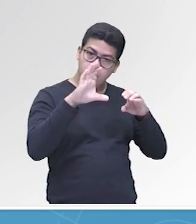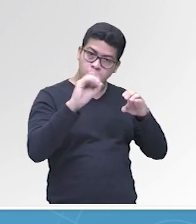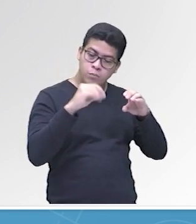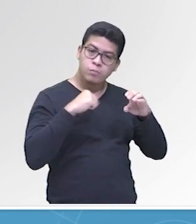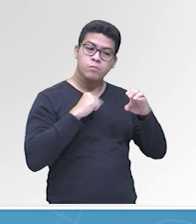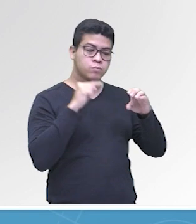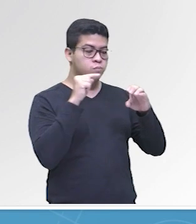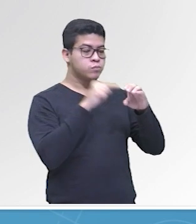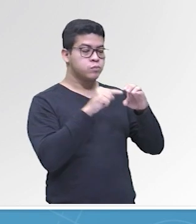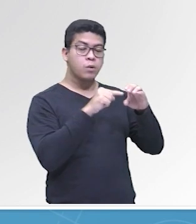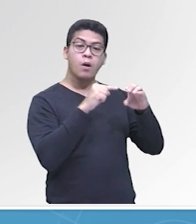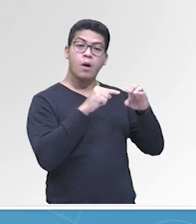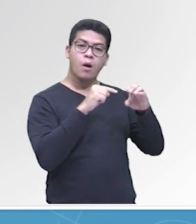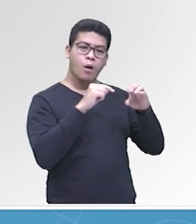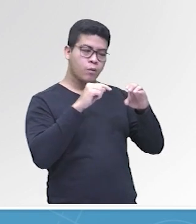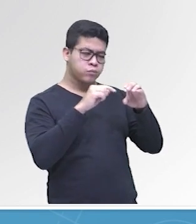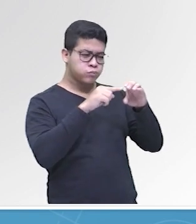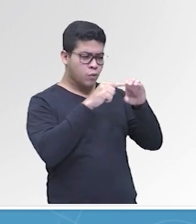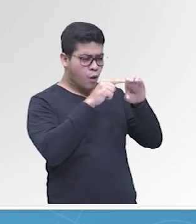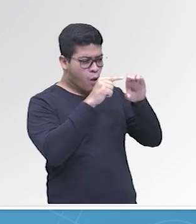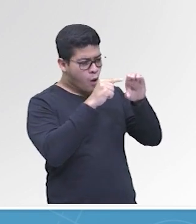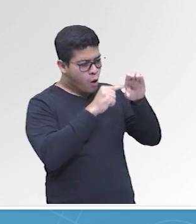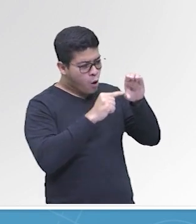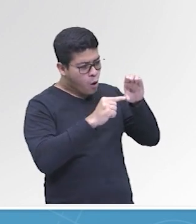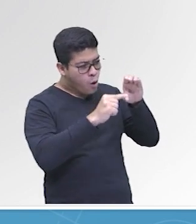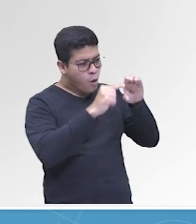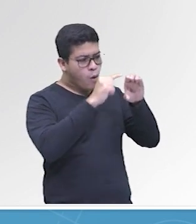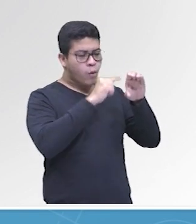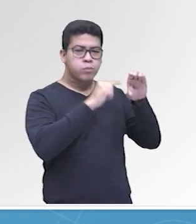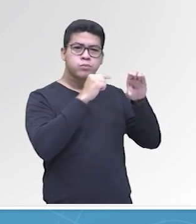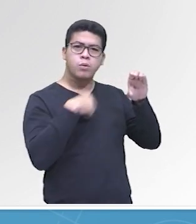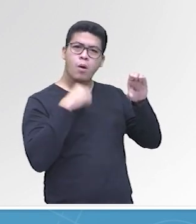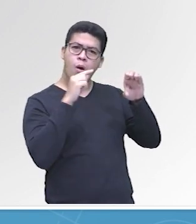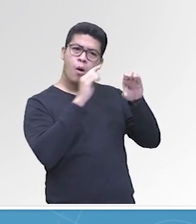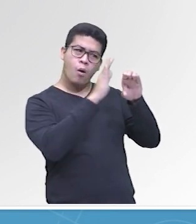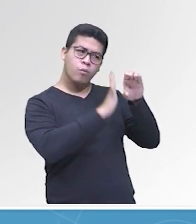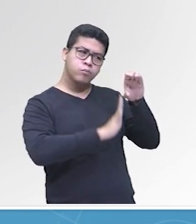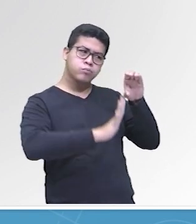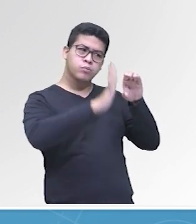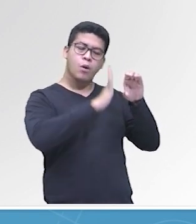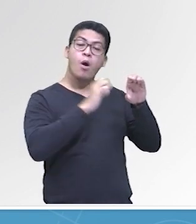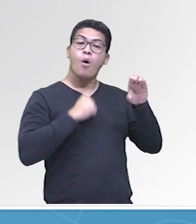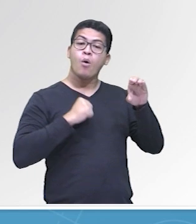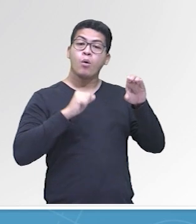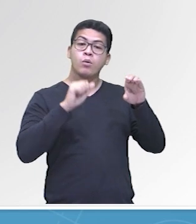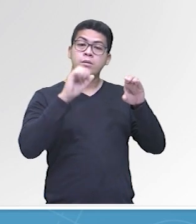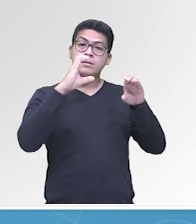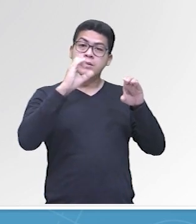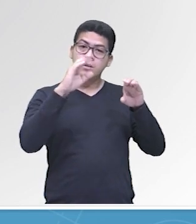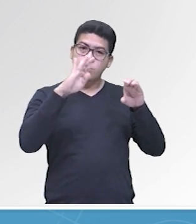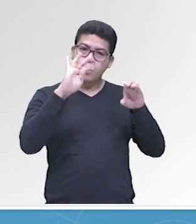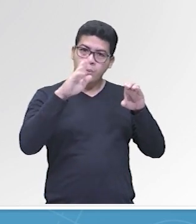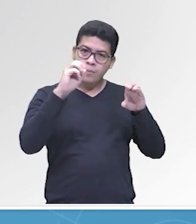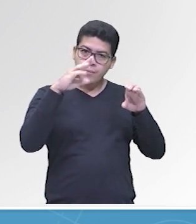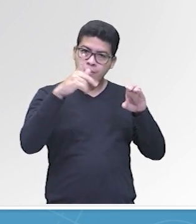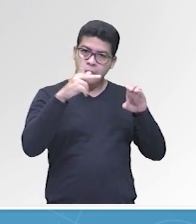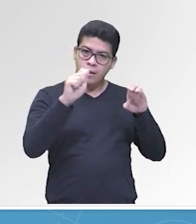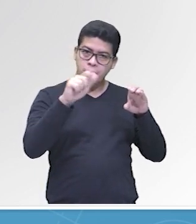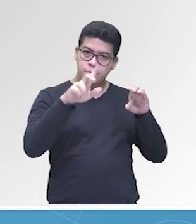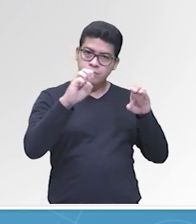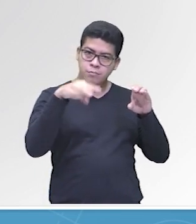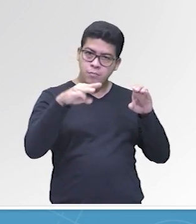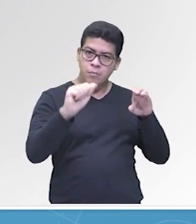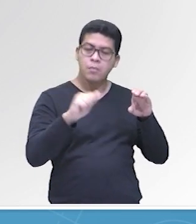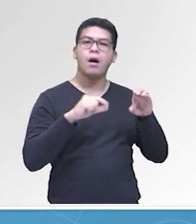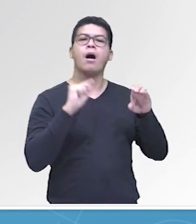e preenchendo esse espaço, né, dentro da célula, você vai ter o que? O citoplasma. Então, se